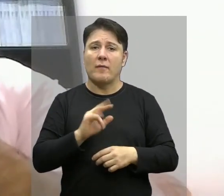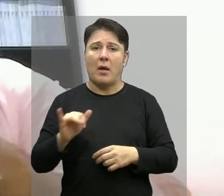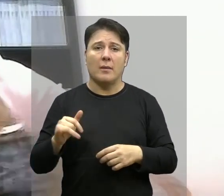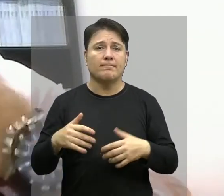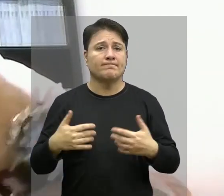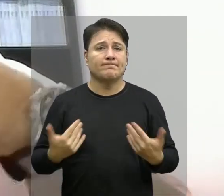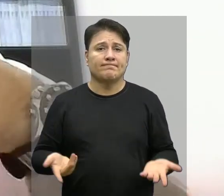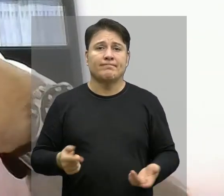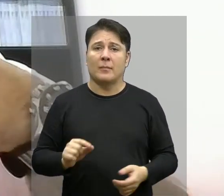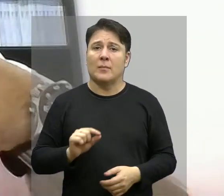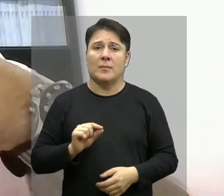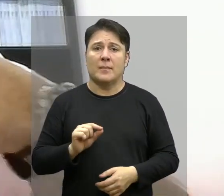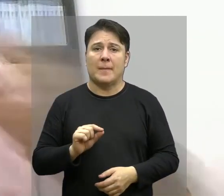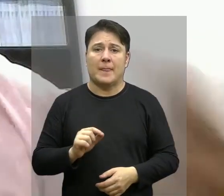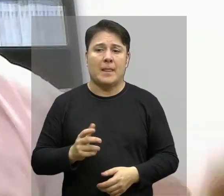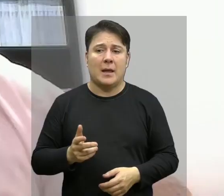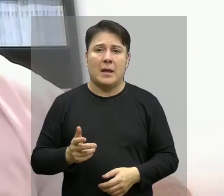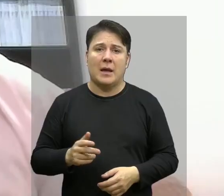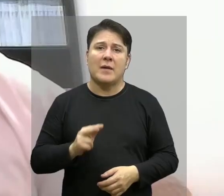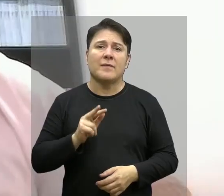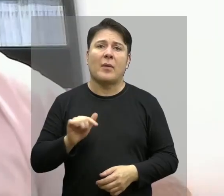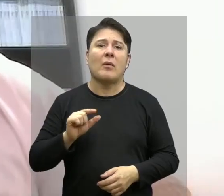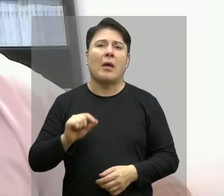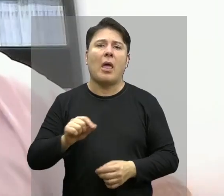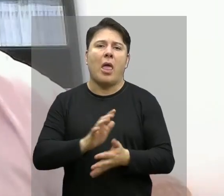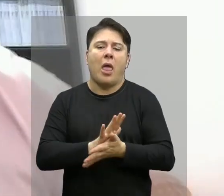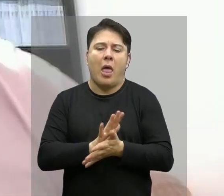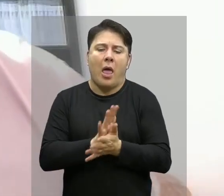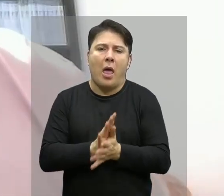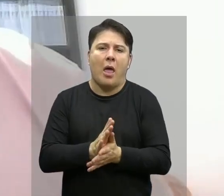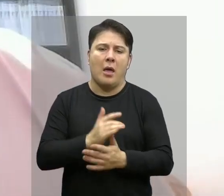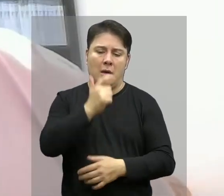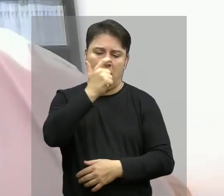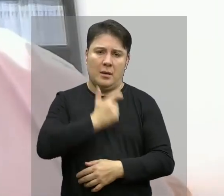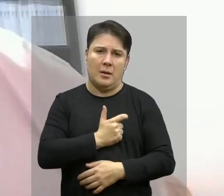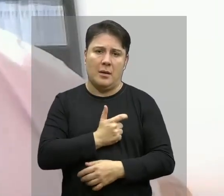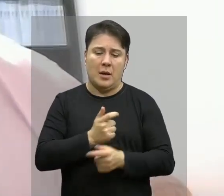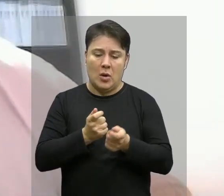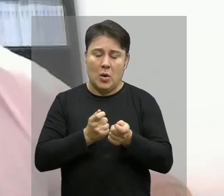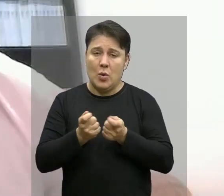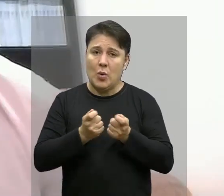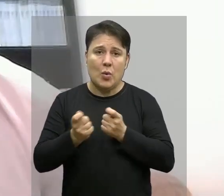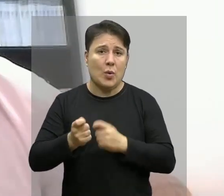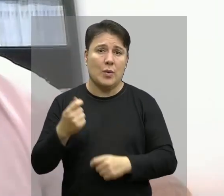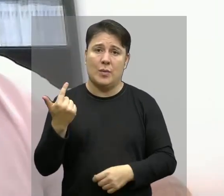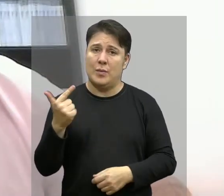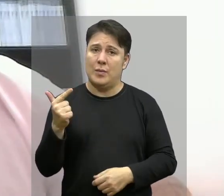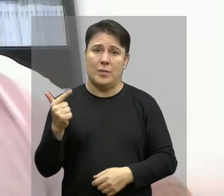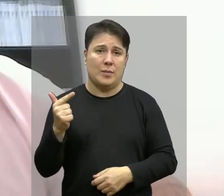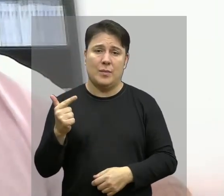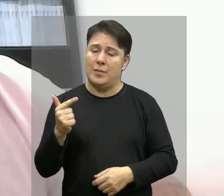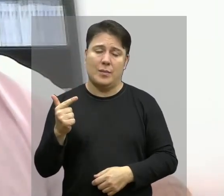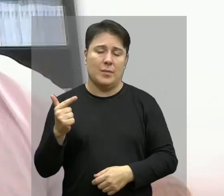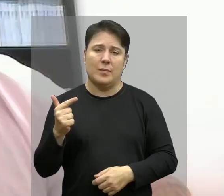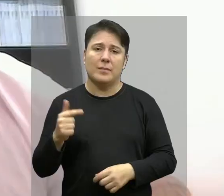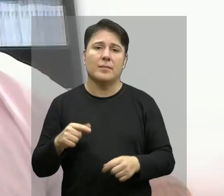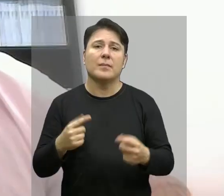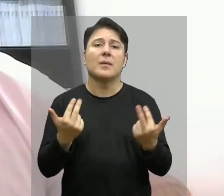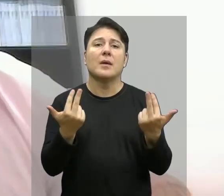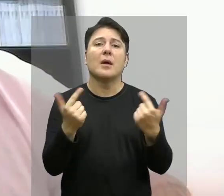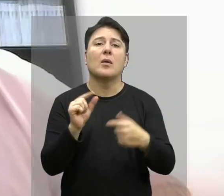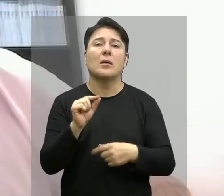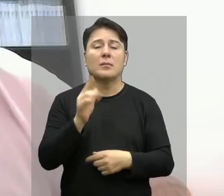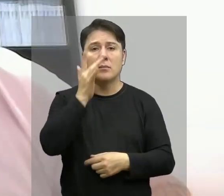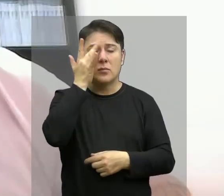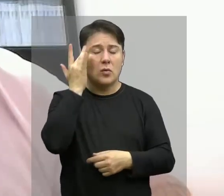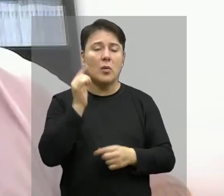coisa assim avassaladora e sem controle. Não tem como. É a mesma coisa colocar uma pessoa